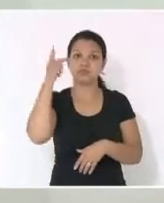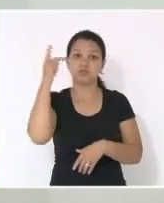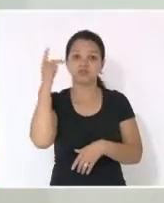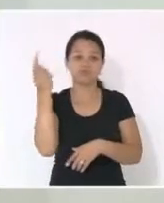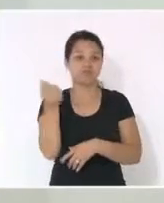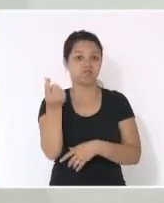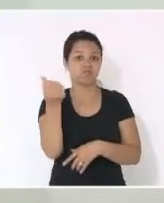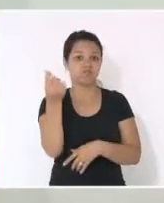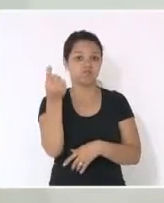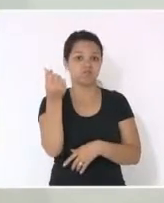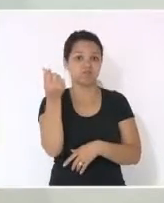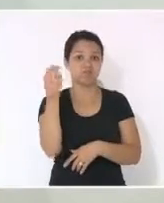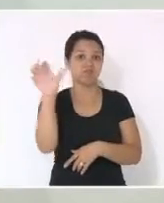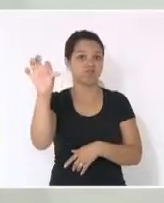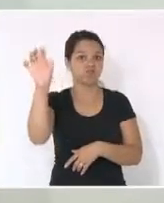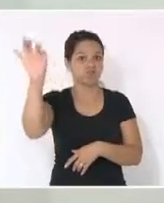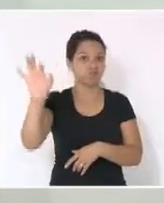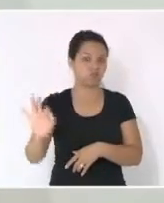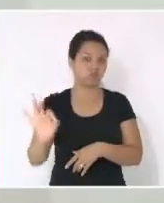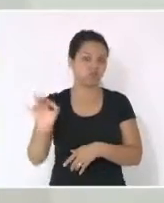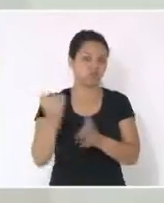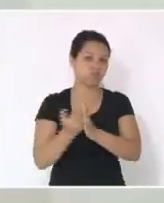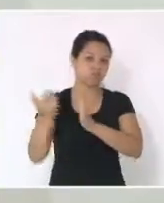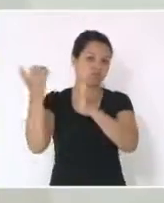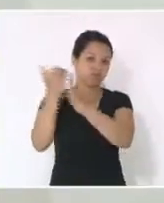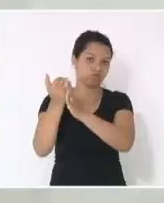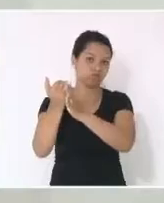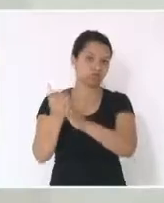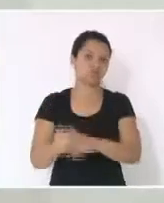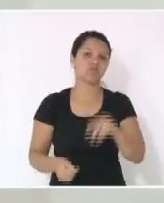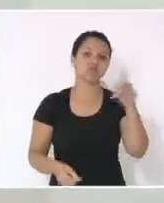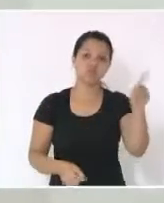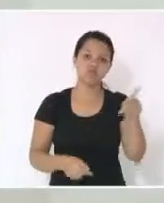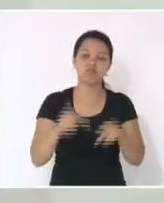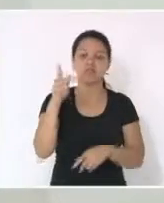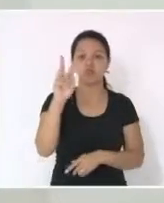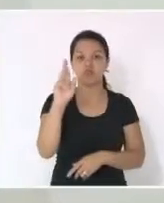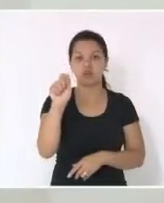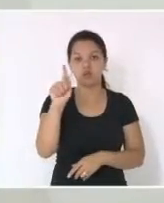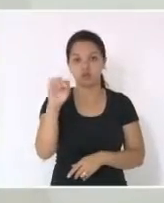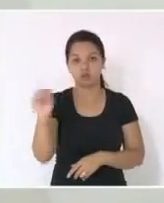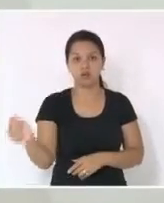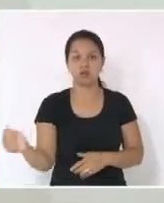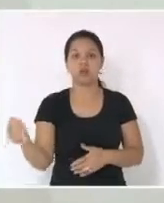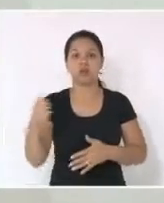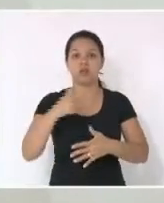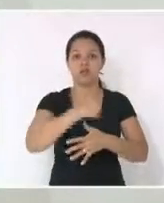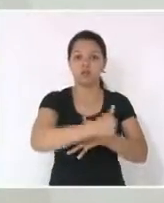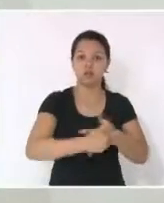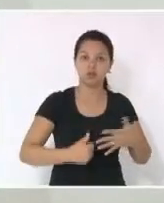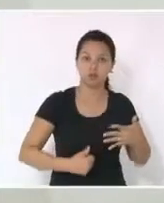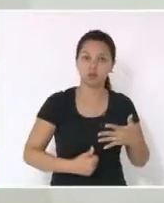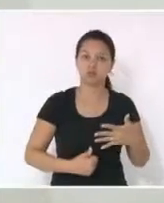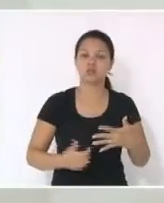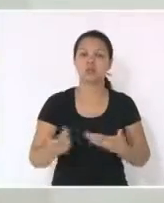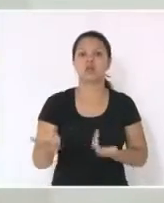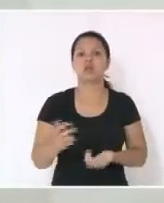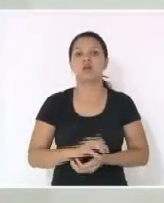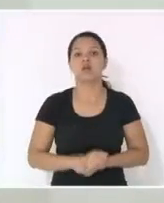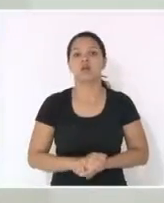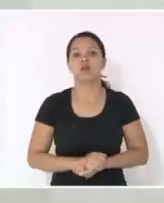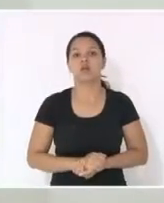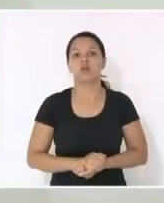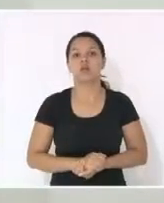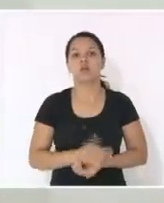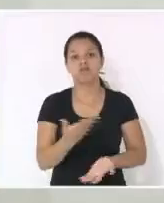do que o arroz que entra através do paraguai do mercosul e isso gera desemprego tem empresas catarinenses